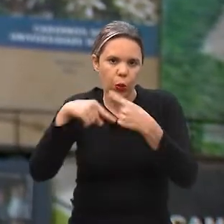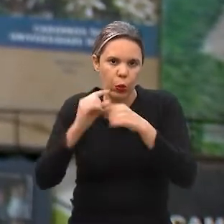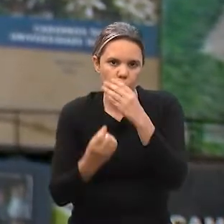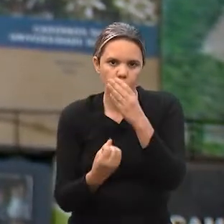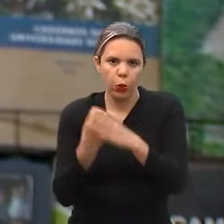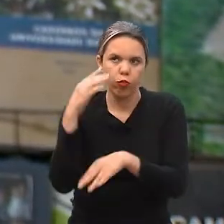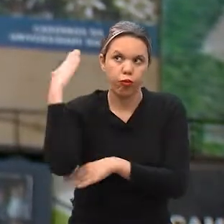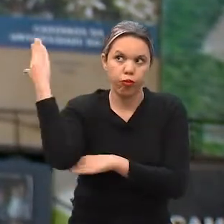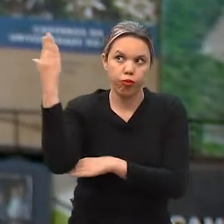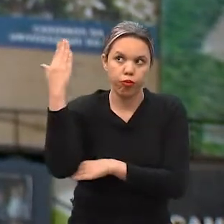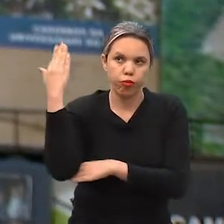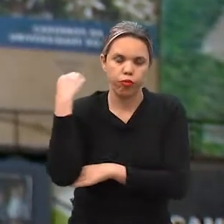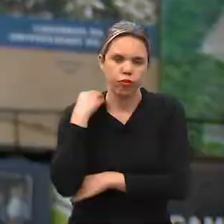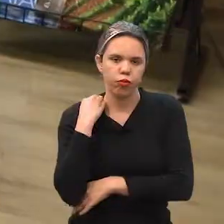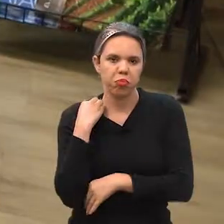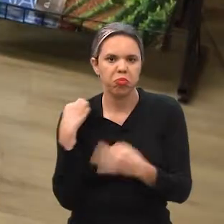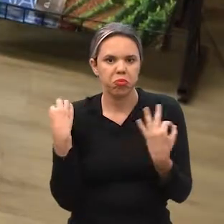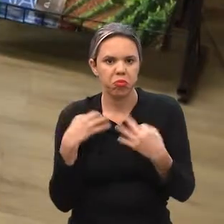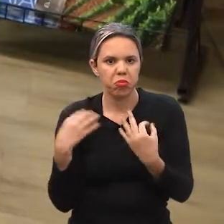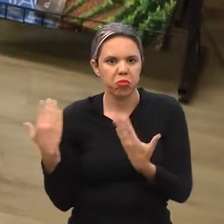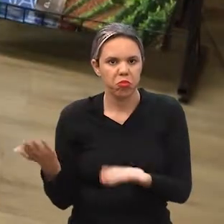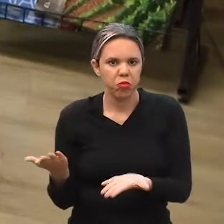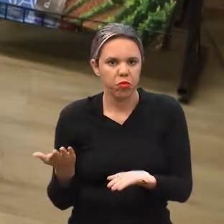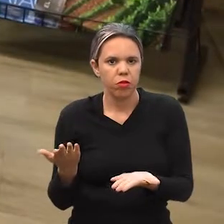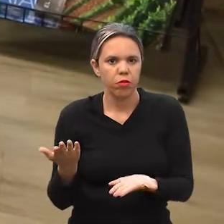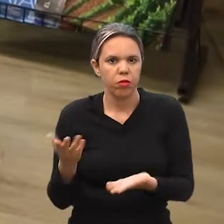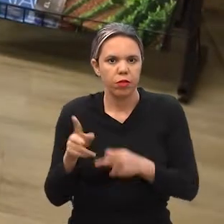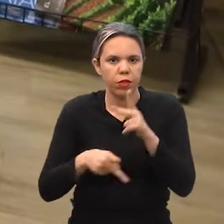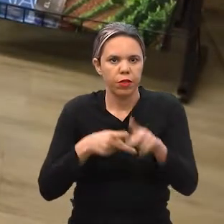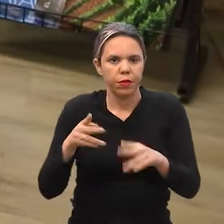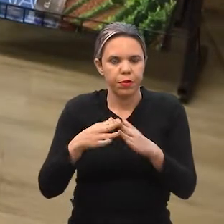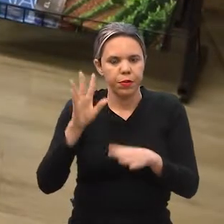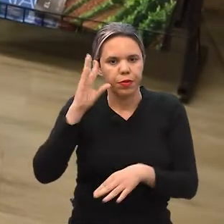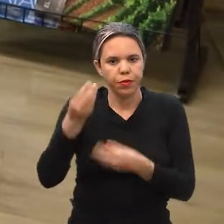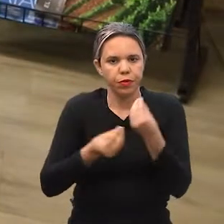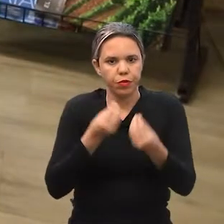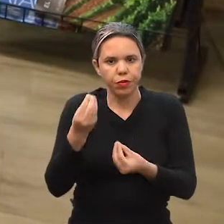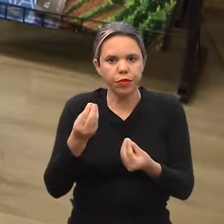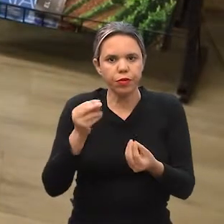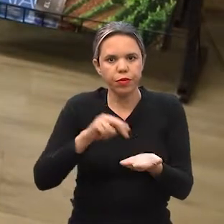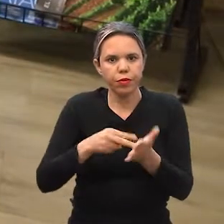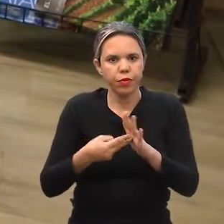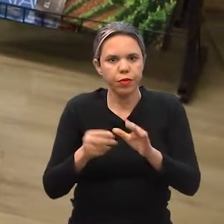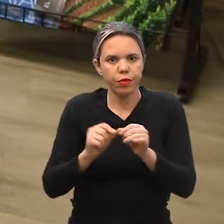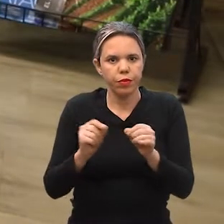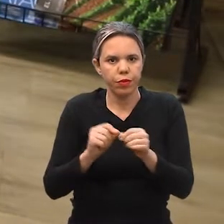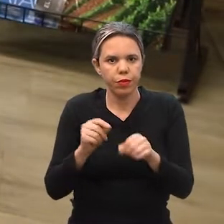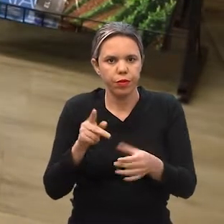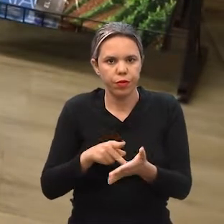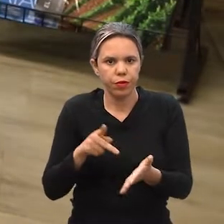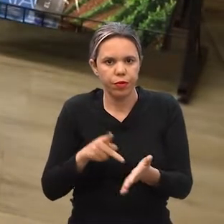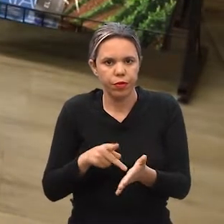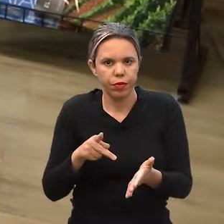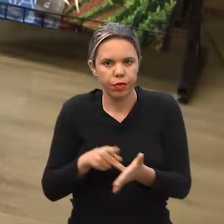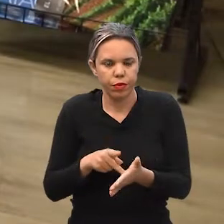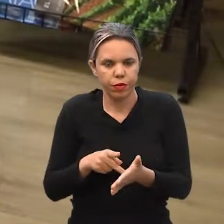na atmosfera. Perfeito, Bruno. Bom, para o pessoal de casa entender direitinho, o que faz, na verdade,